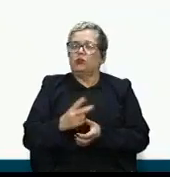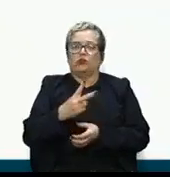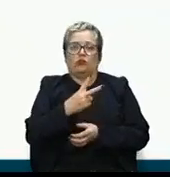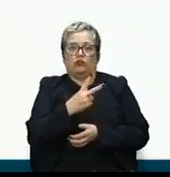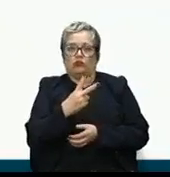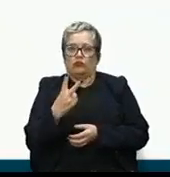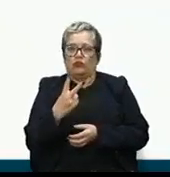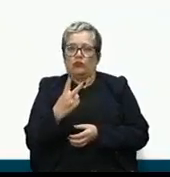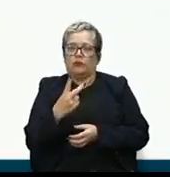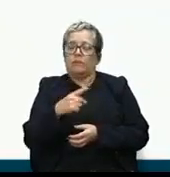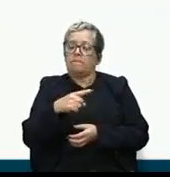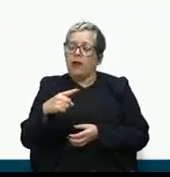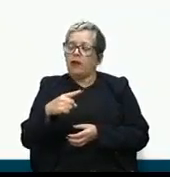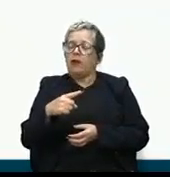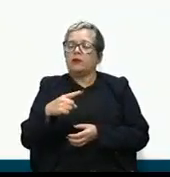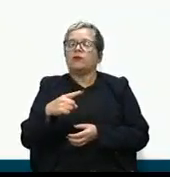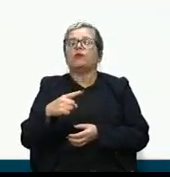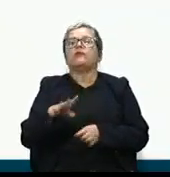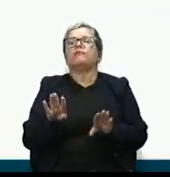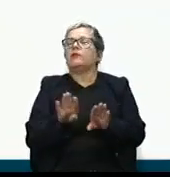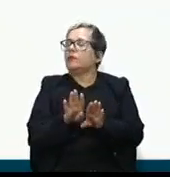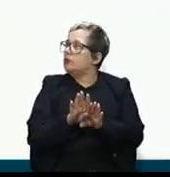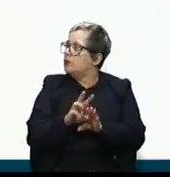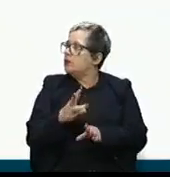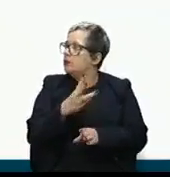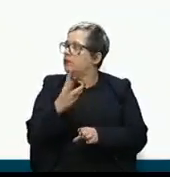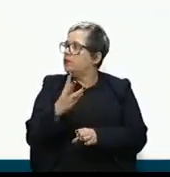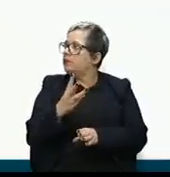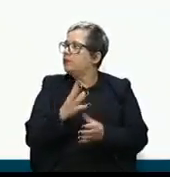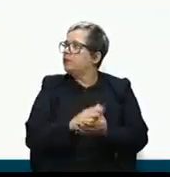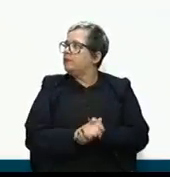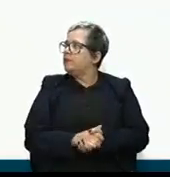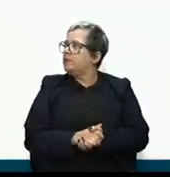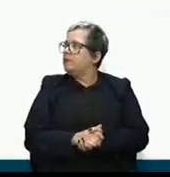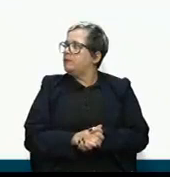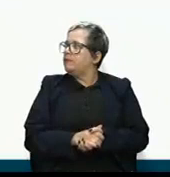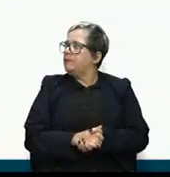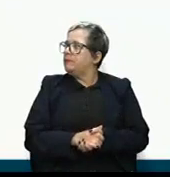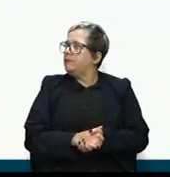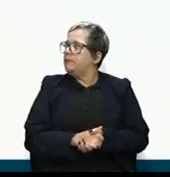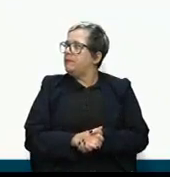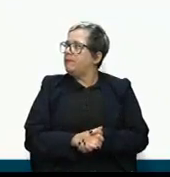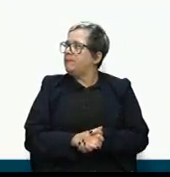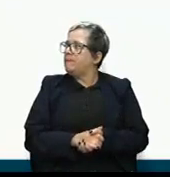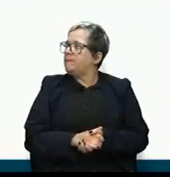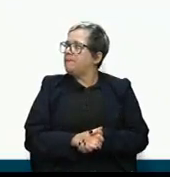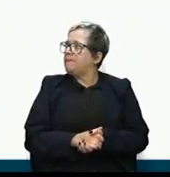E menos 2 menos 3.